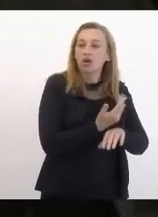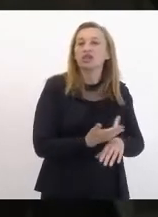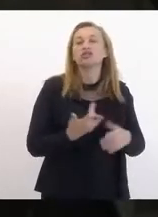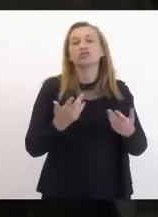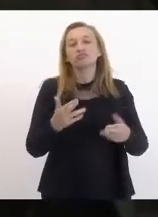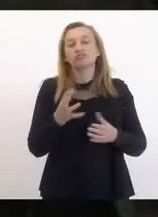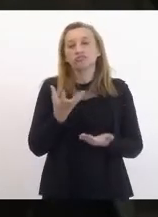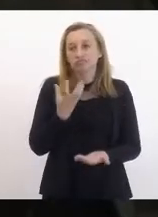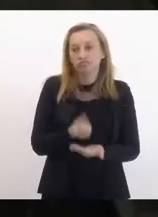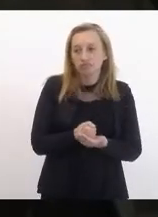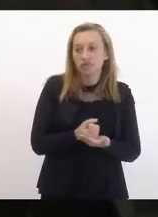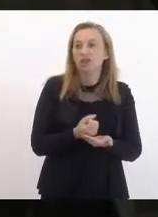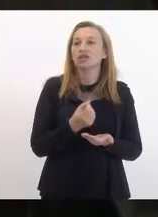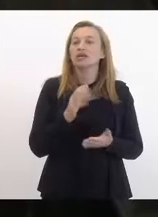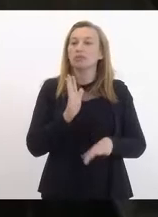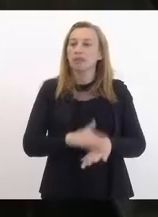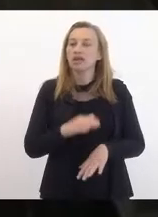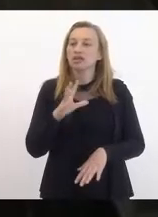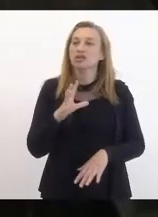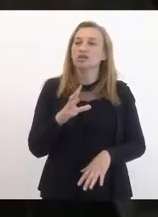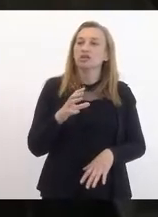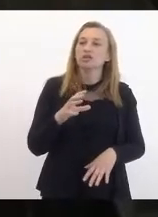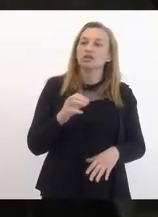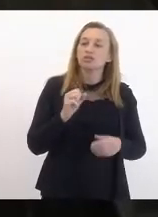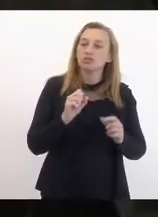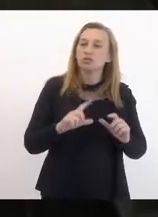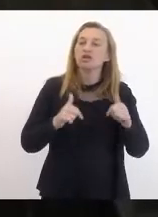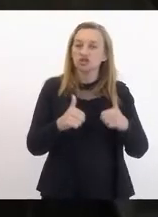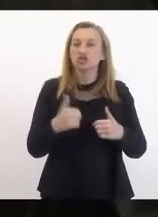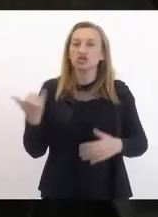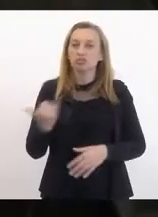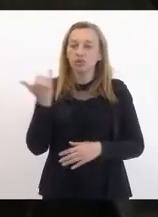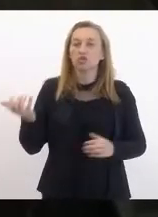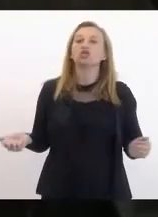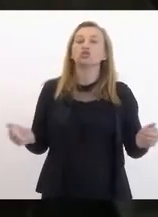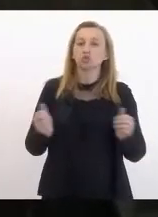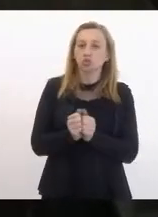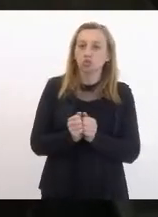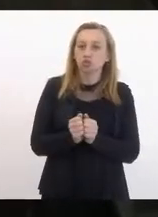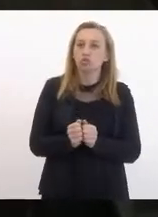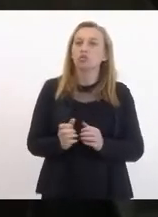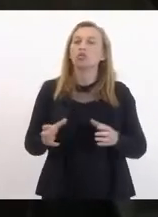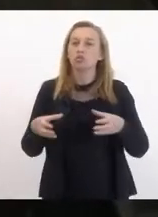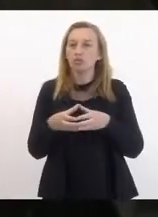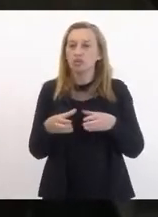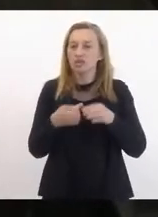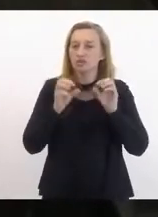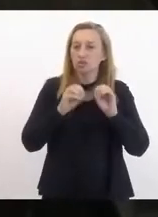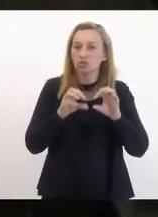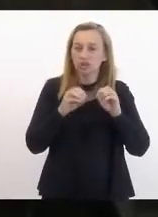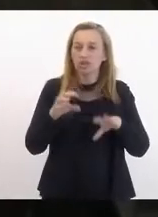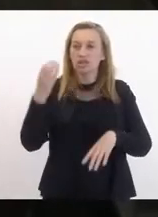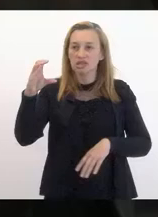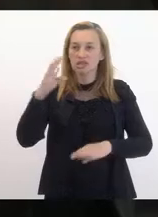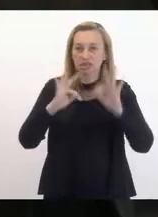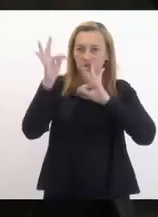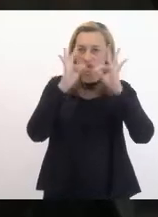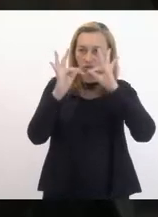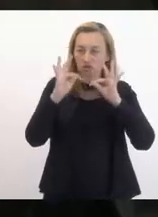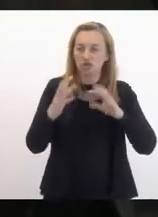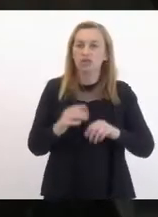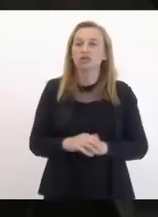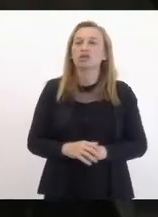fica aqui o registro e mais uma atividade importante desencadeada em conjunto pelas comissões de Educação e de Ciência e